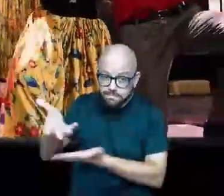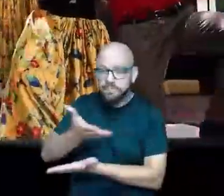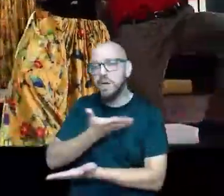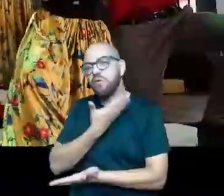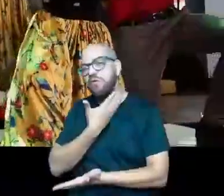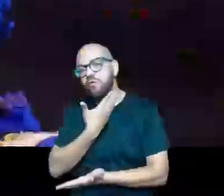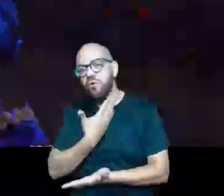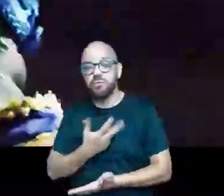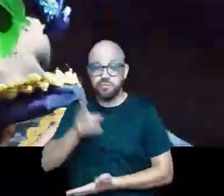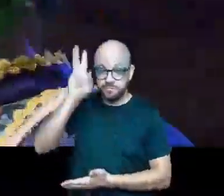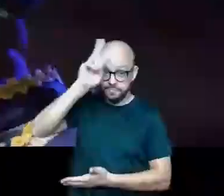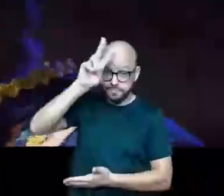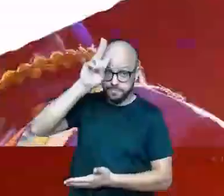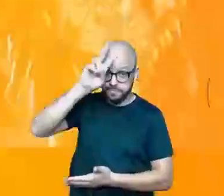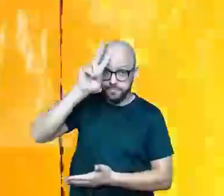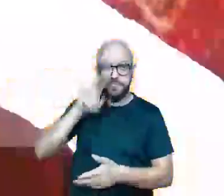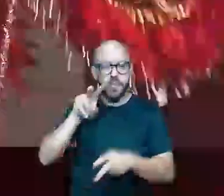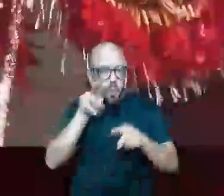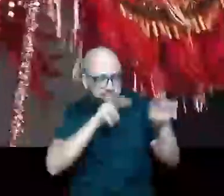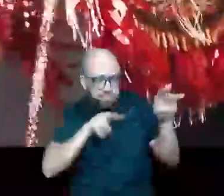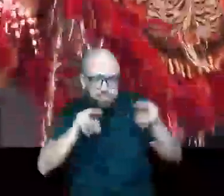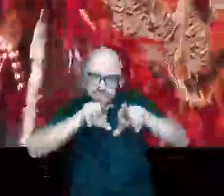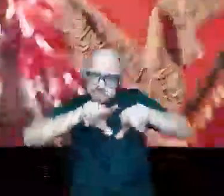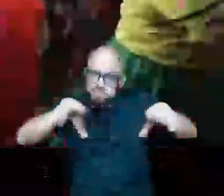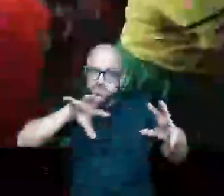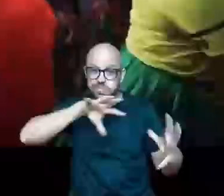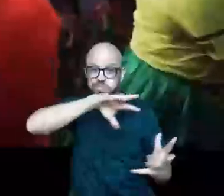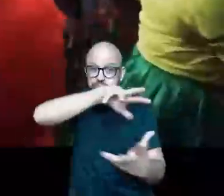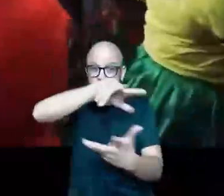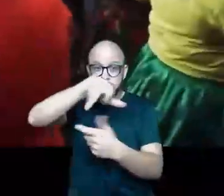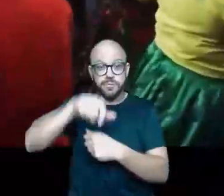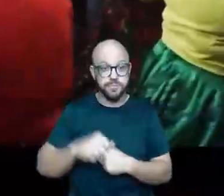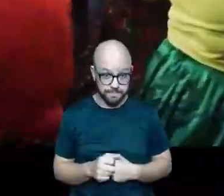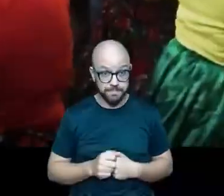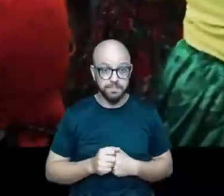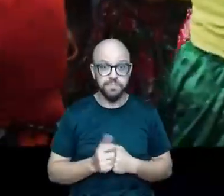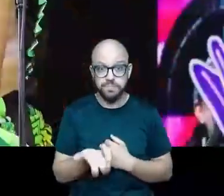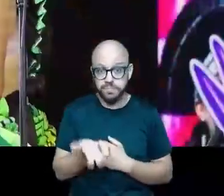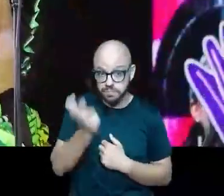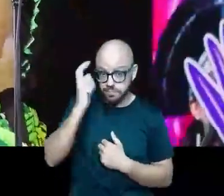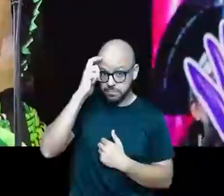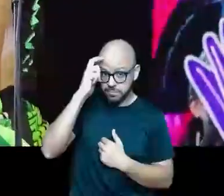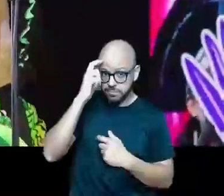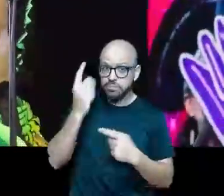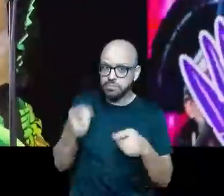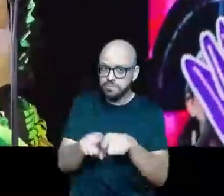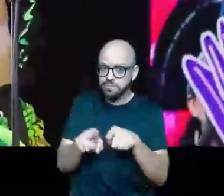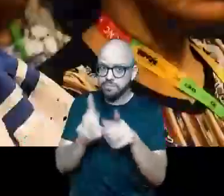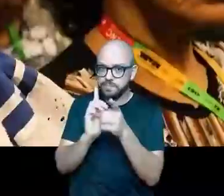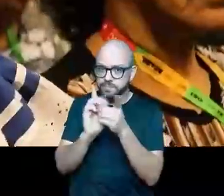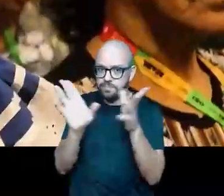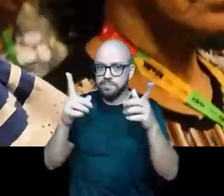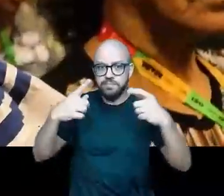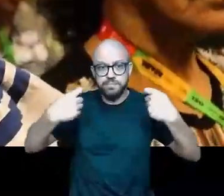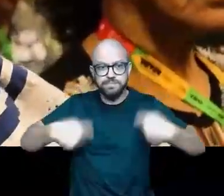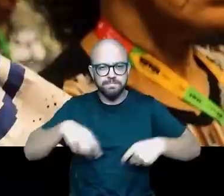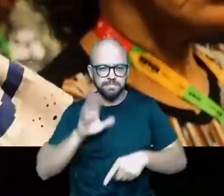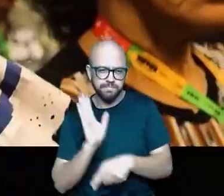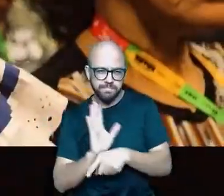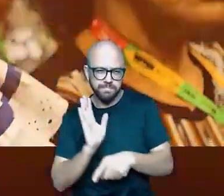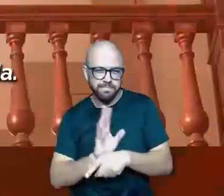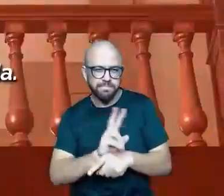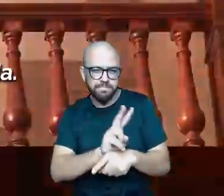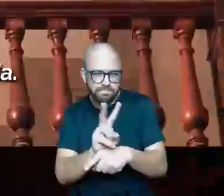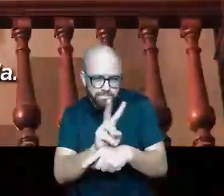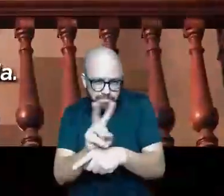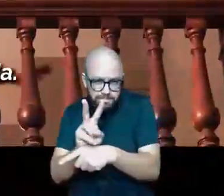a convivência de diferentes vozes, histórias e visões de mundo. E por isso a cultura, tal qual a